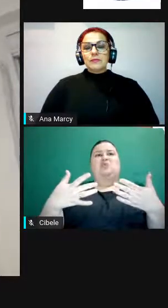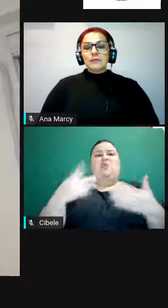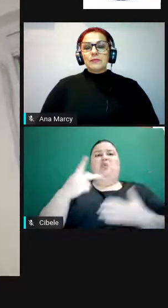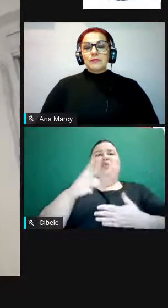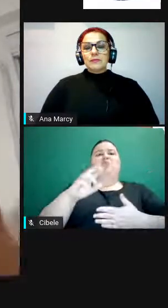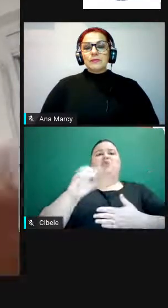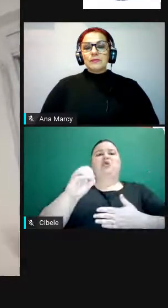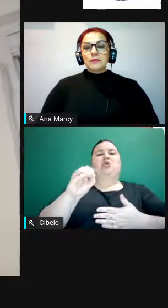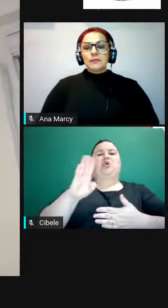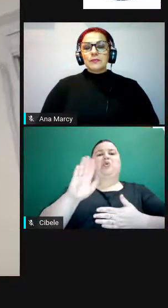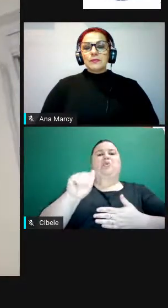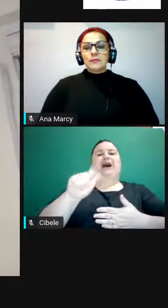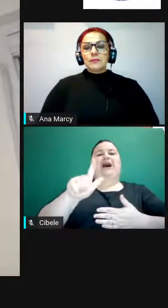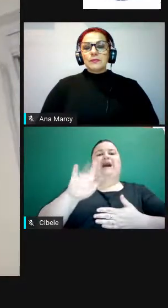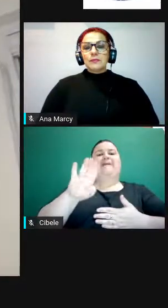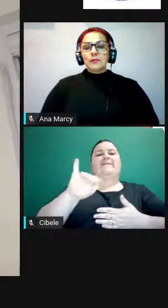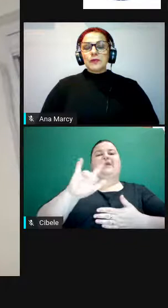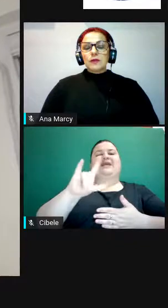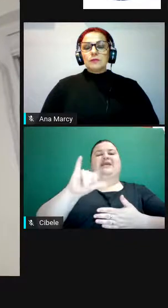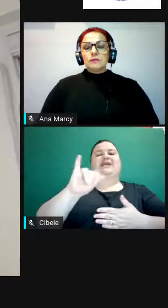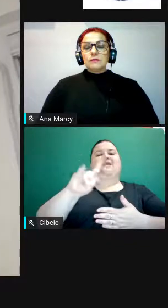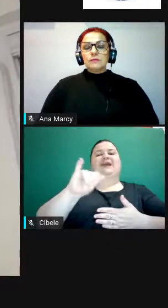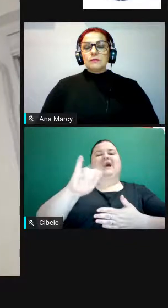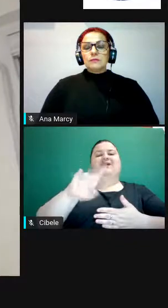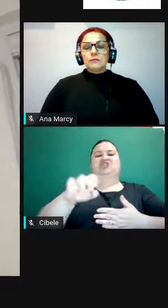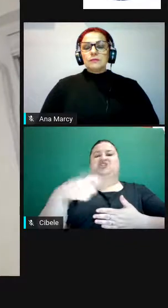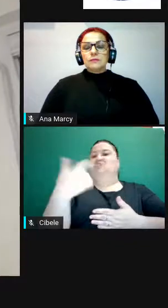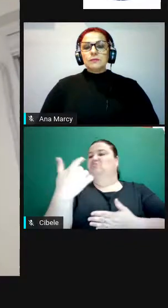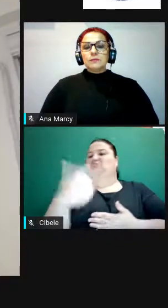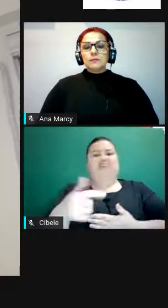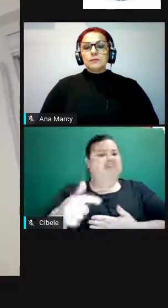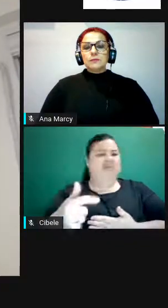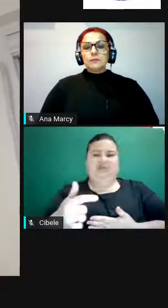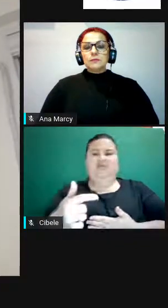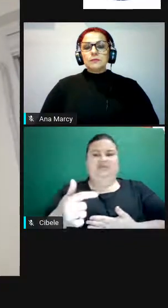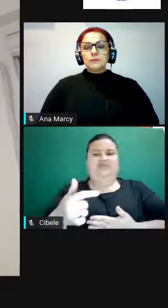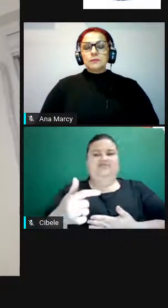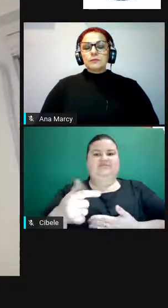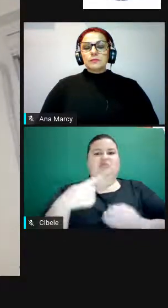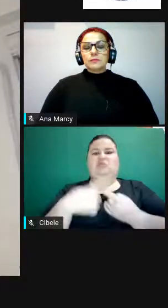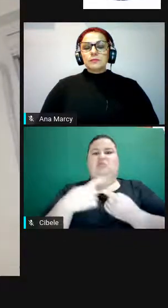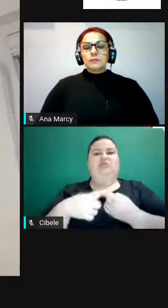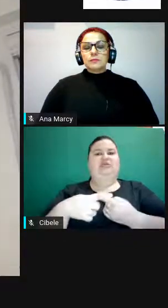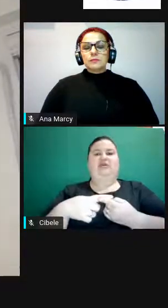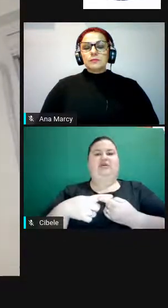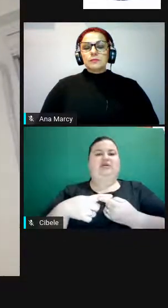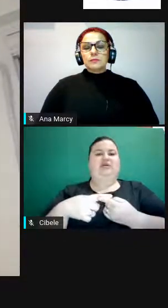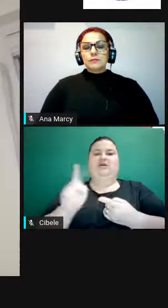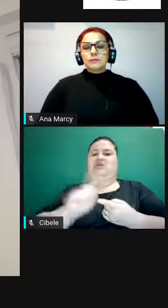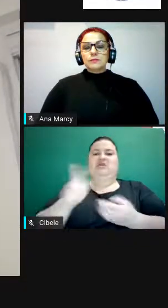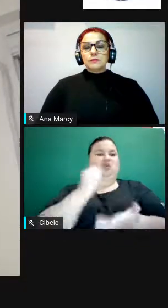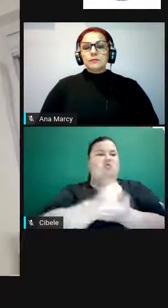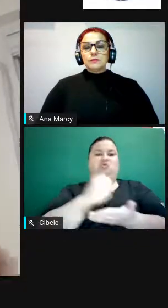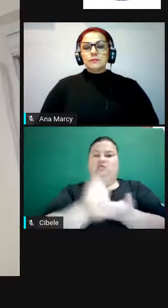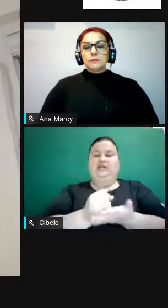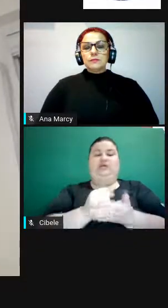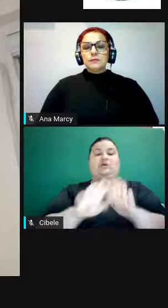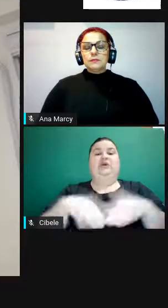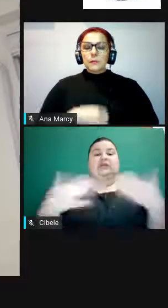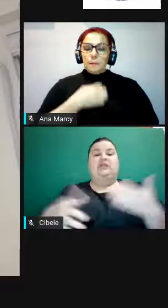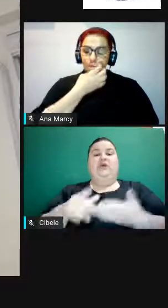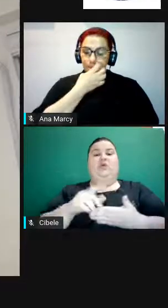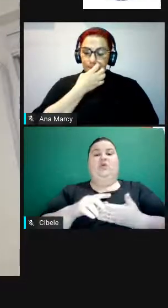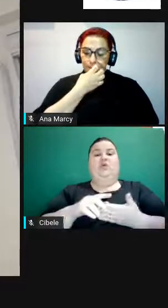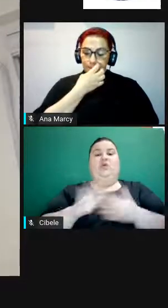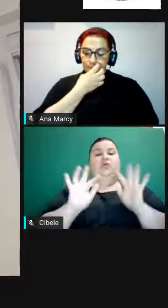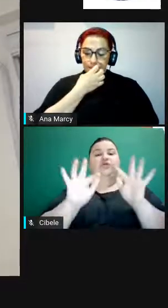entendimento total de como pode resolver problemas ninguém contrata então a gente sai da academia gente se forma ou a gente